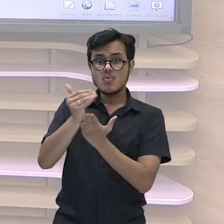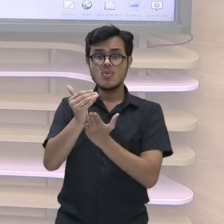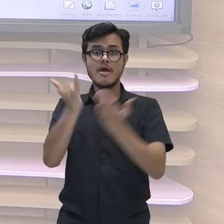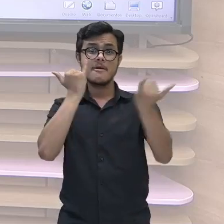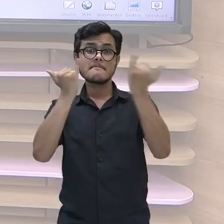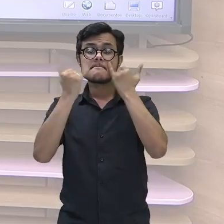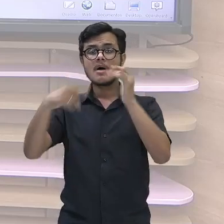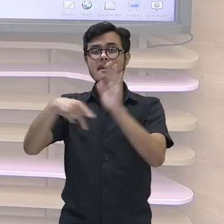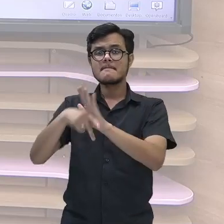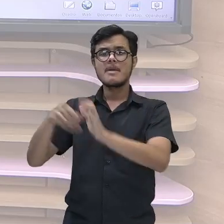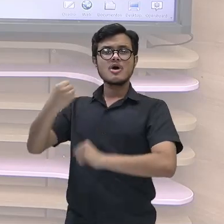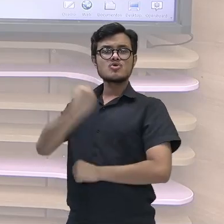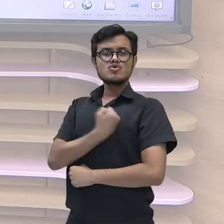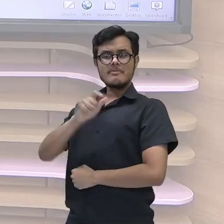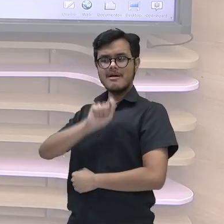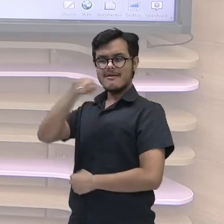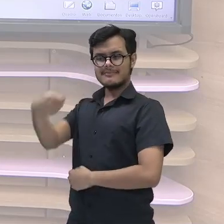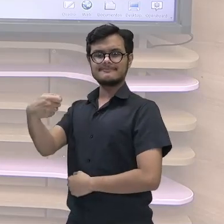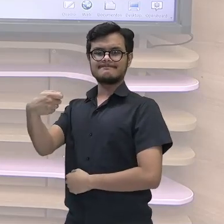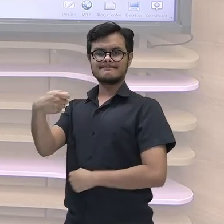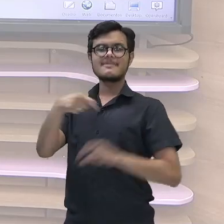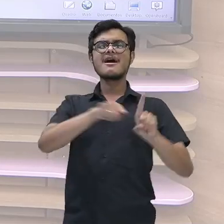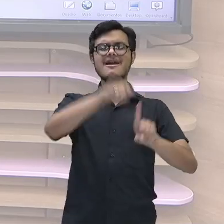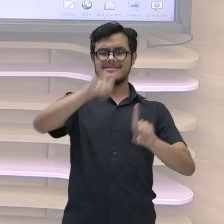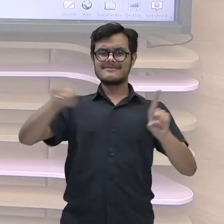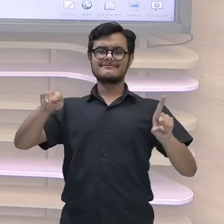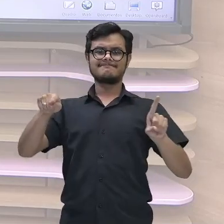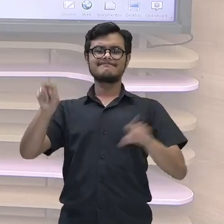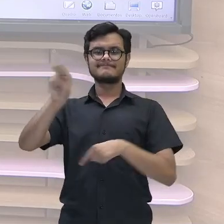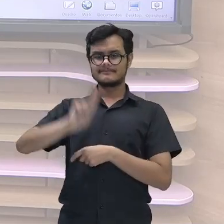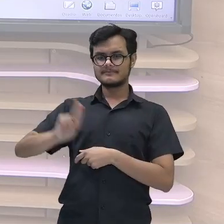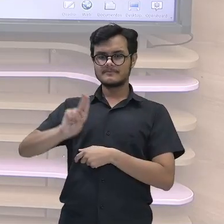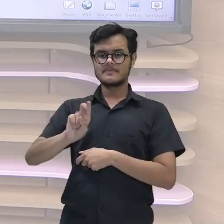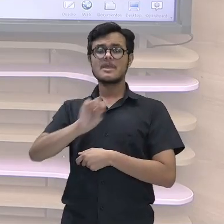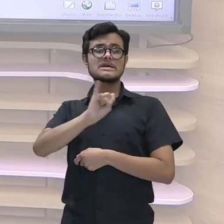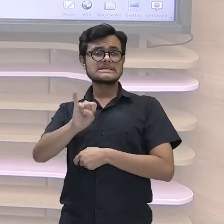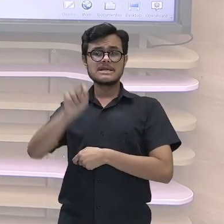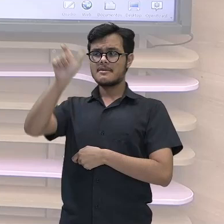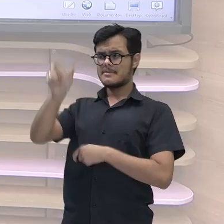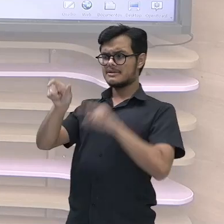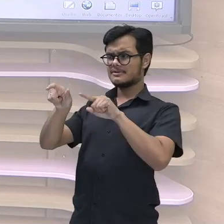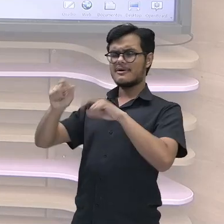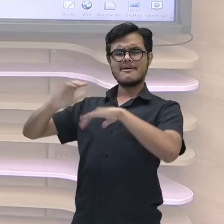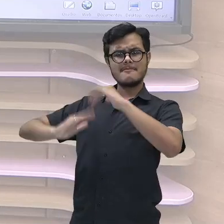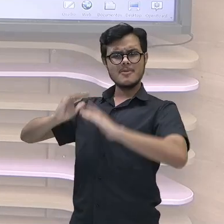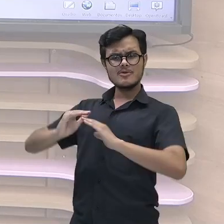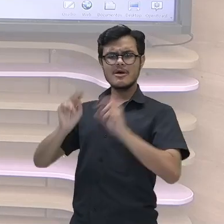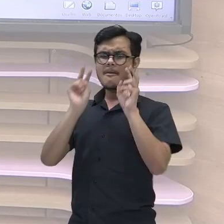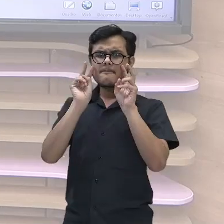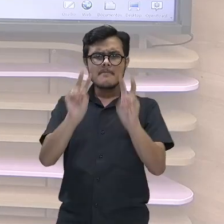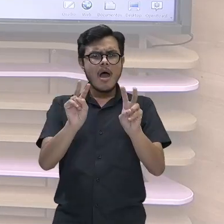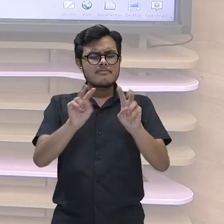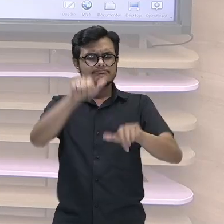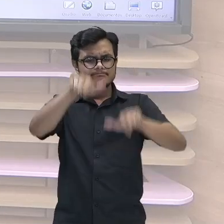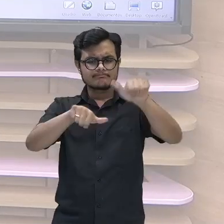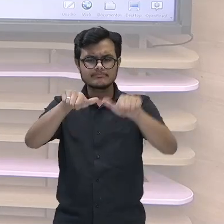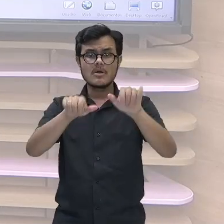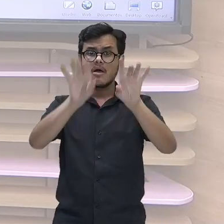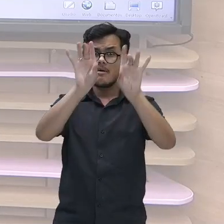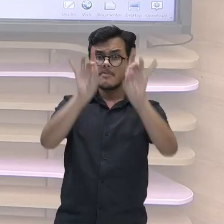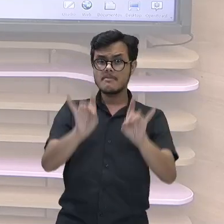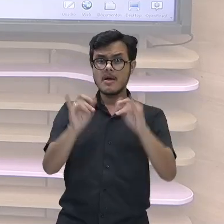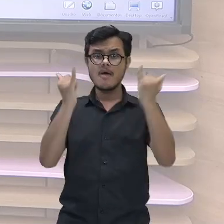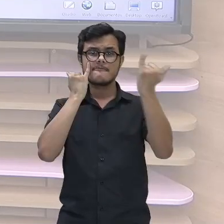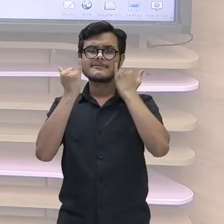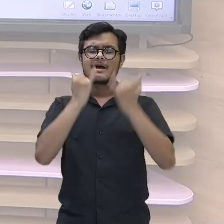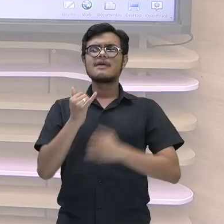vai colocar ela em um gráfico, para que aquela pessoa, aquele leitor que esteja ali vendo aquelas informações, ele